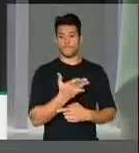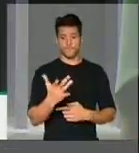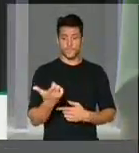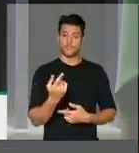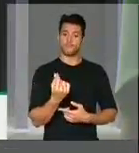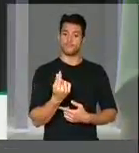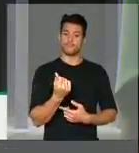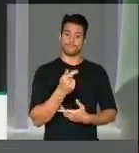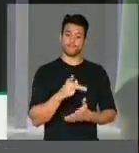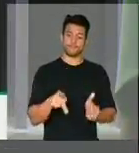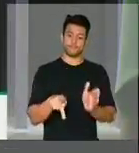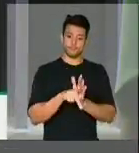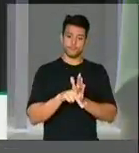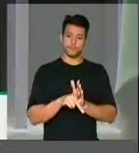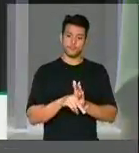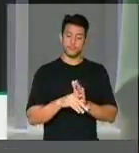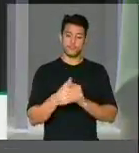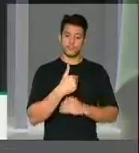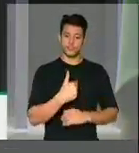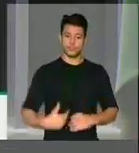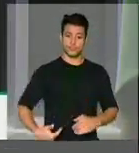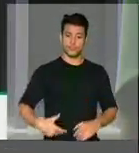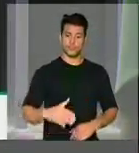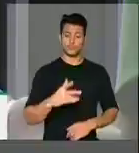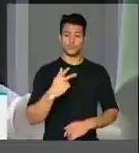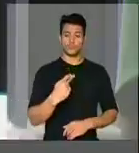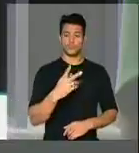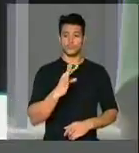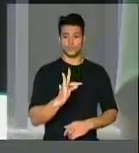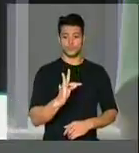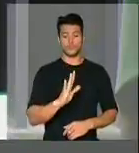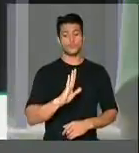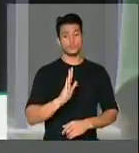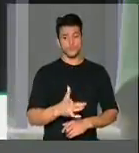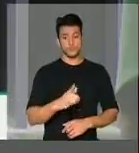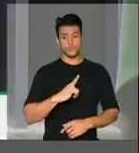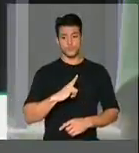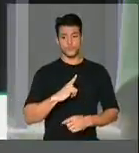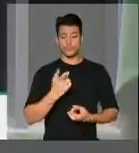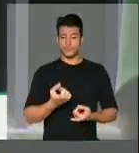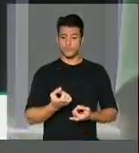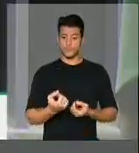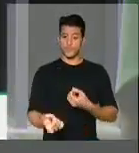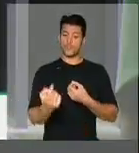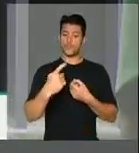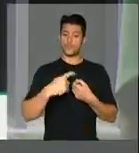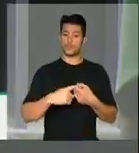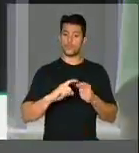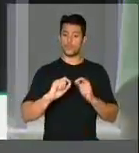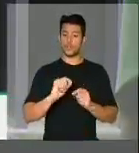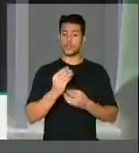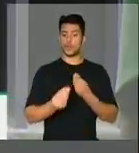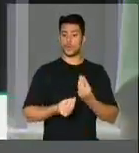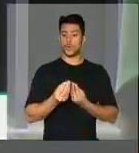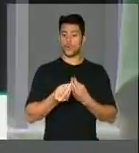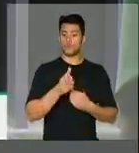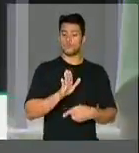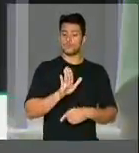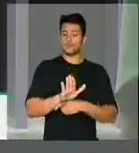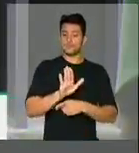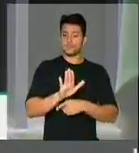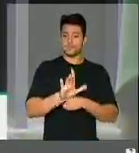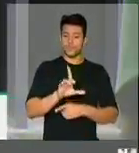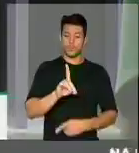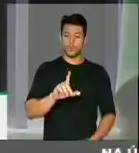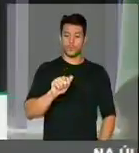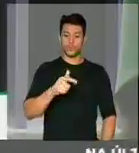recursos subsidiados dos governos do PT e que, segundo a delação, devolveu esse dinheiro através de doações